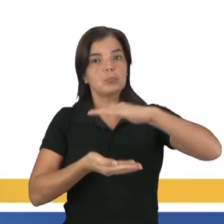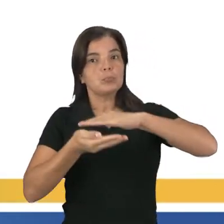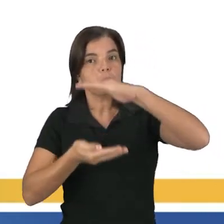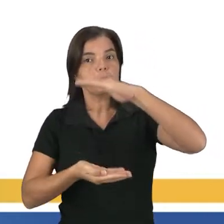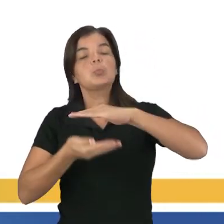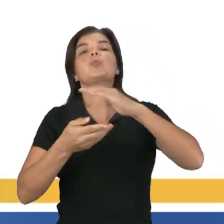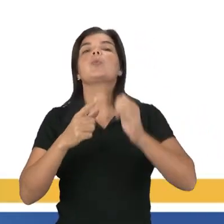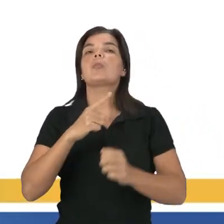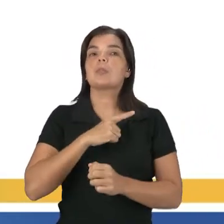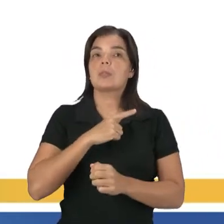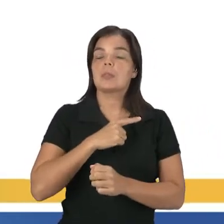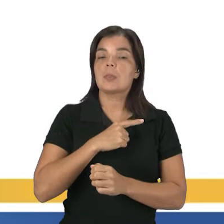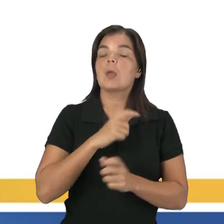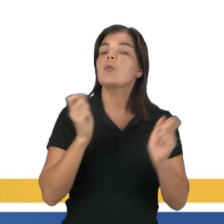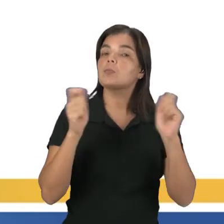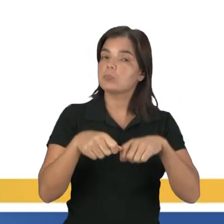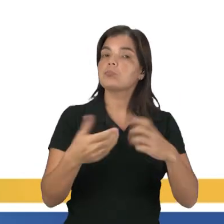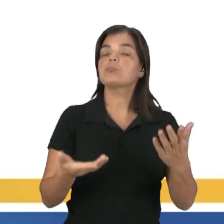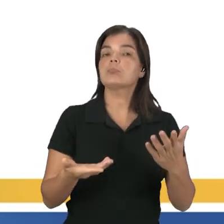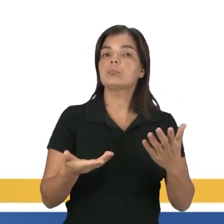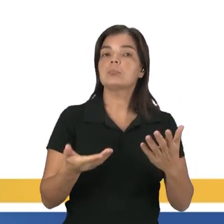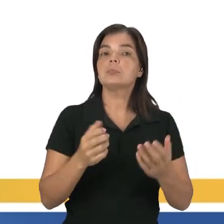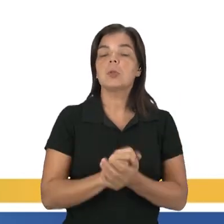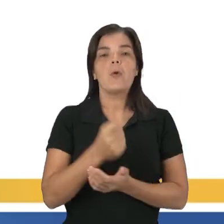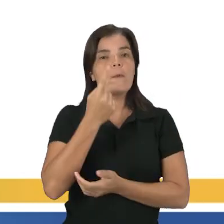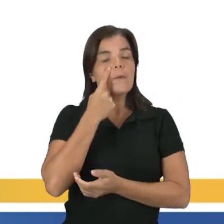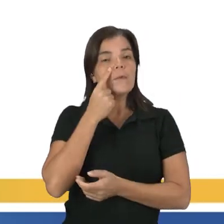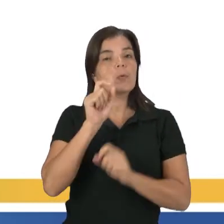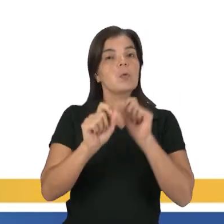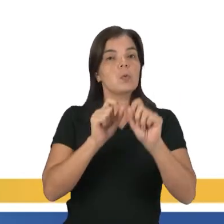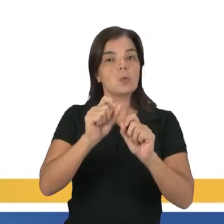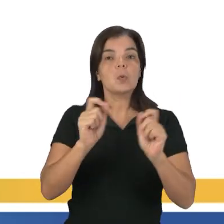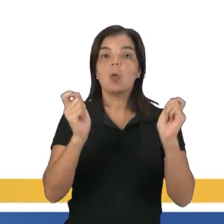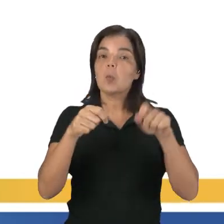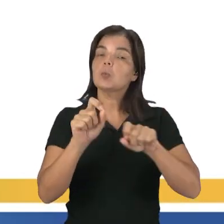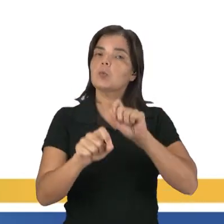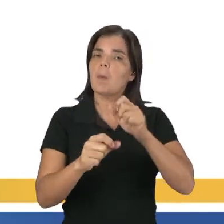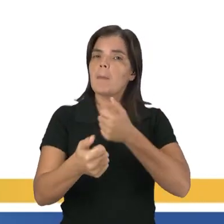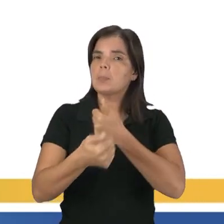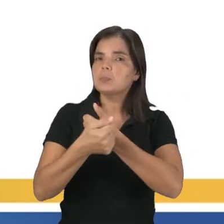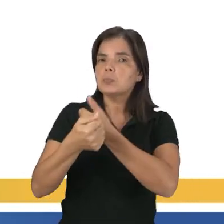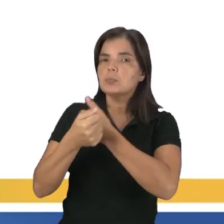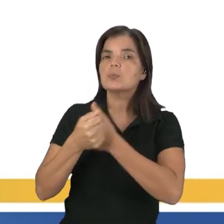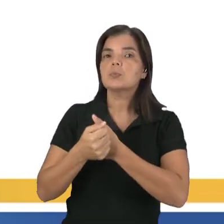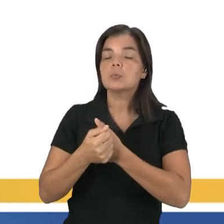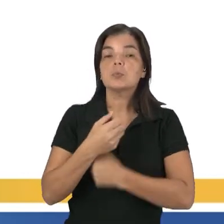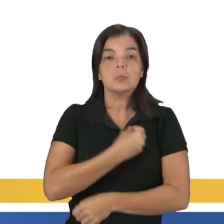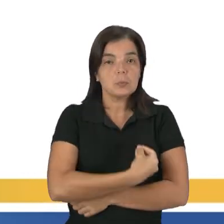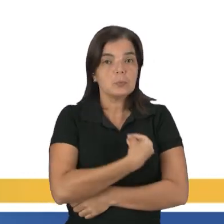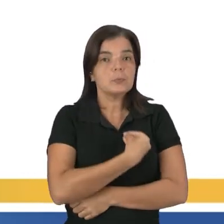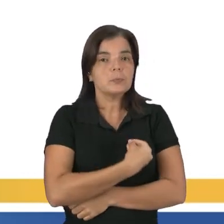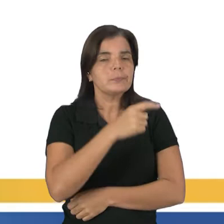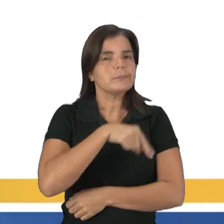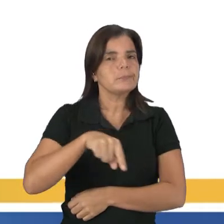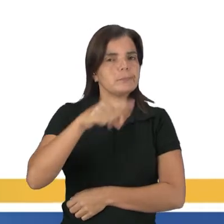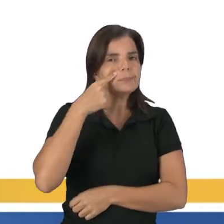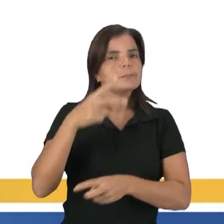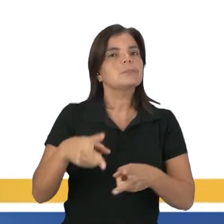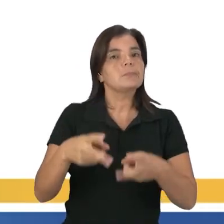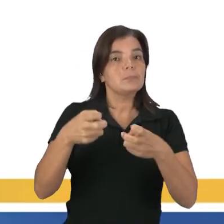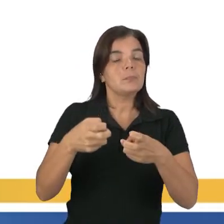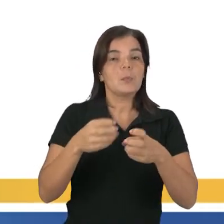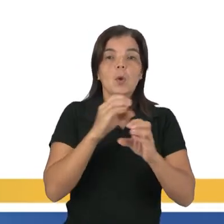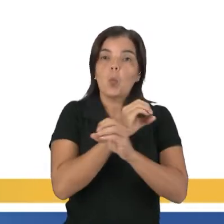têm respectivamente capacidades. Viu como as capacidades estão bem próximas da nossa realidade? Você percebe que ele é um